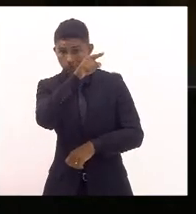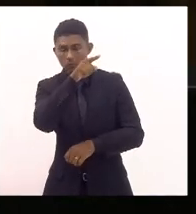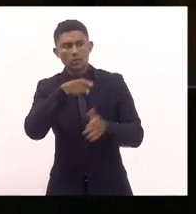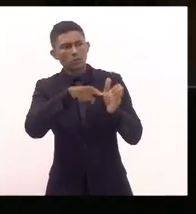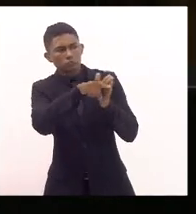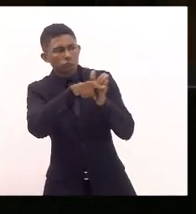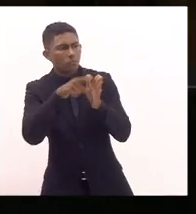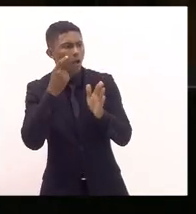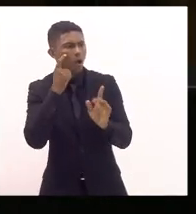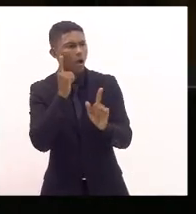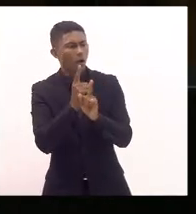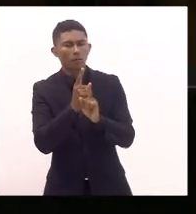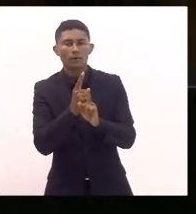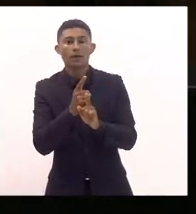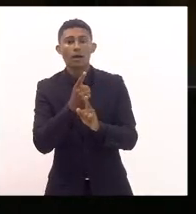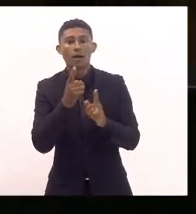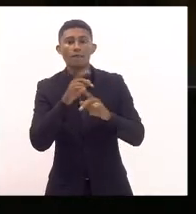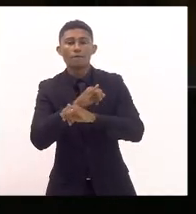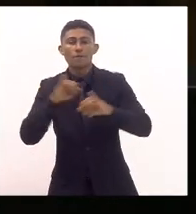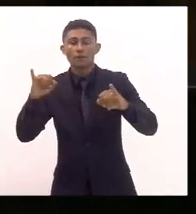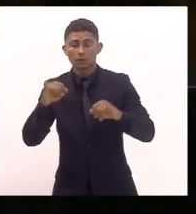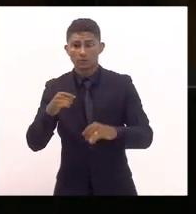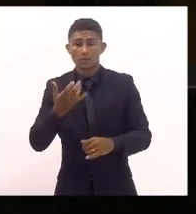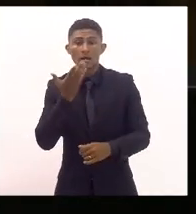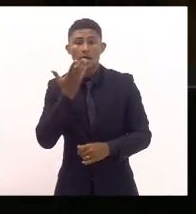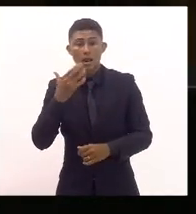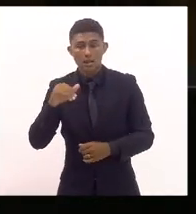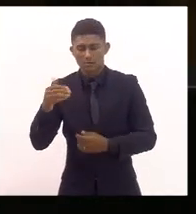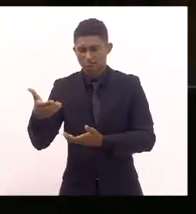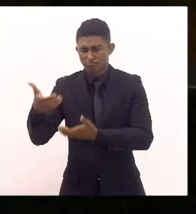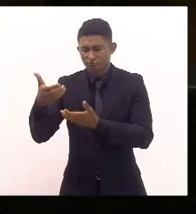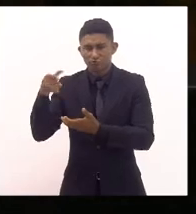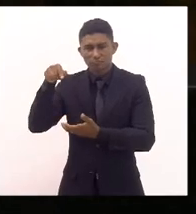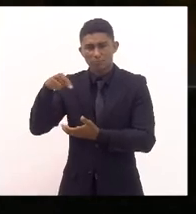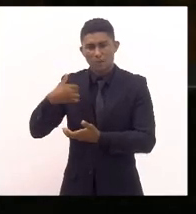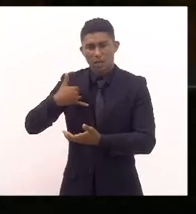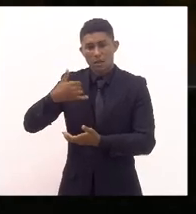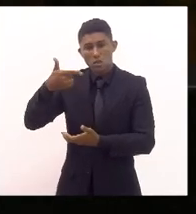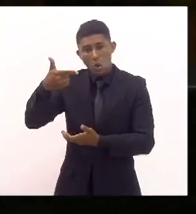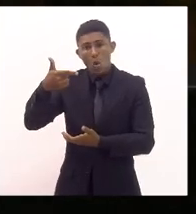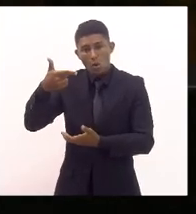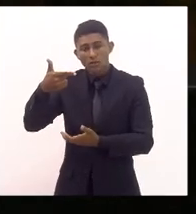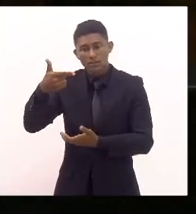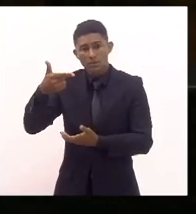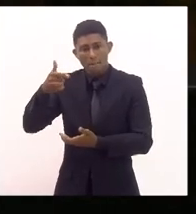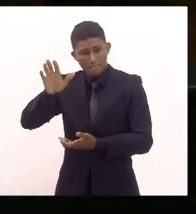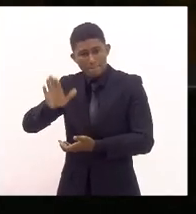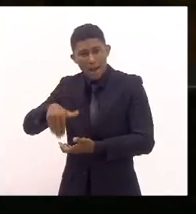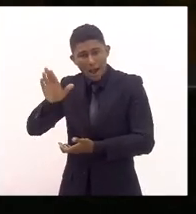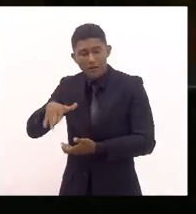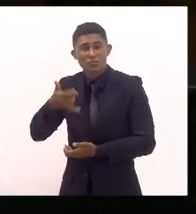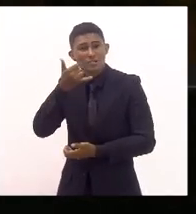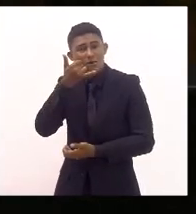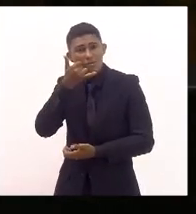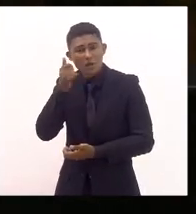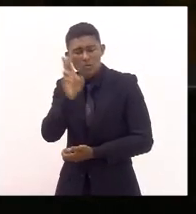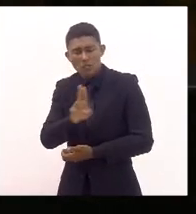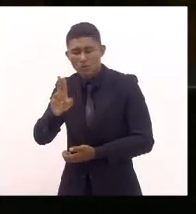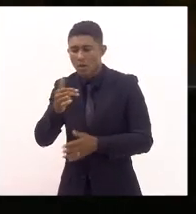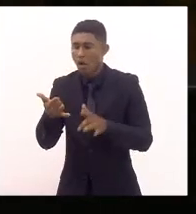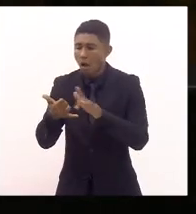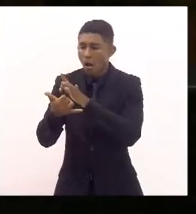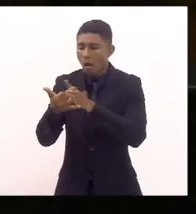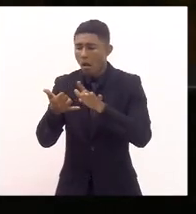diz que até os dois anos de idade não se deve nunca permitir o uso de celular pela